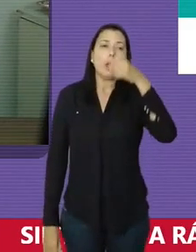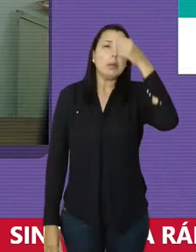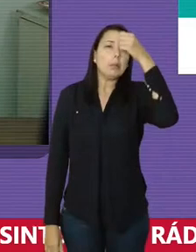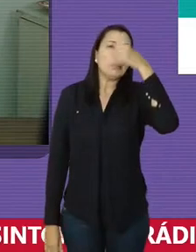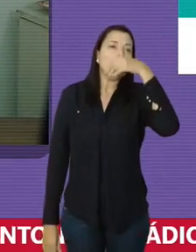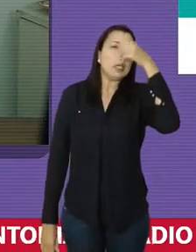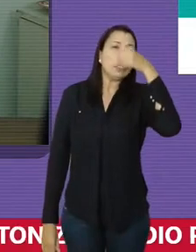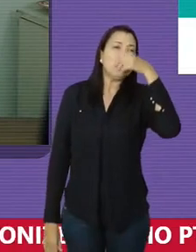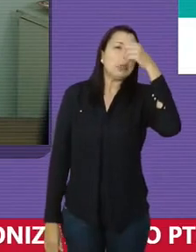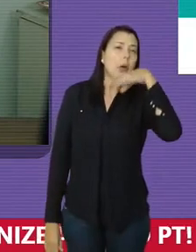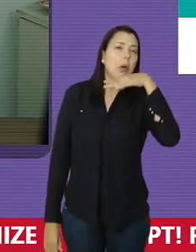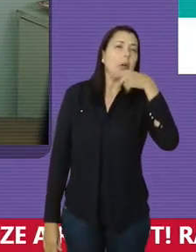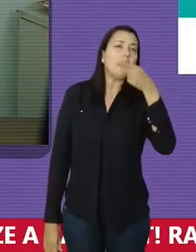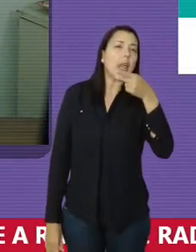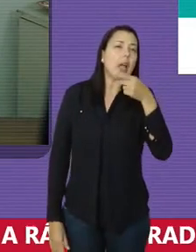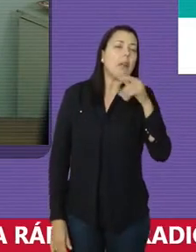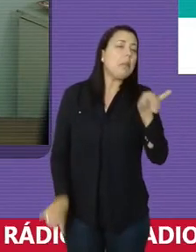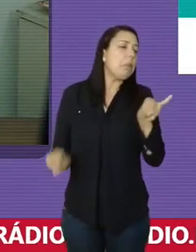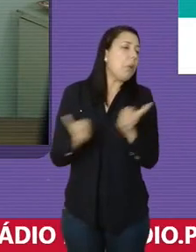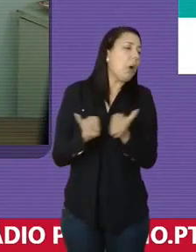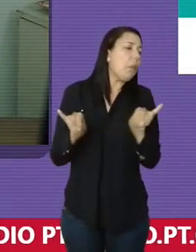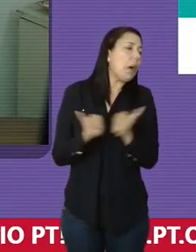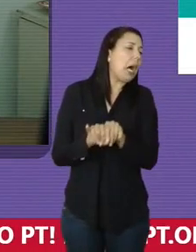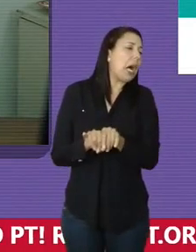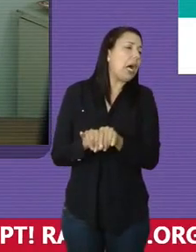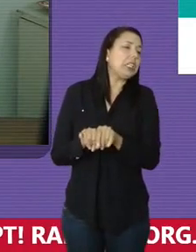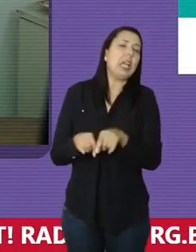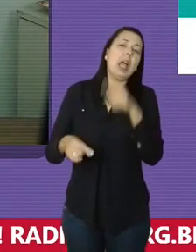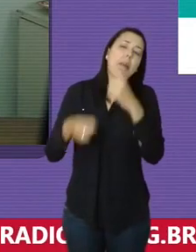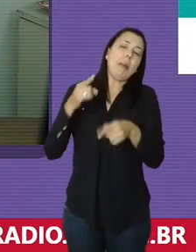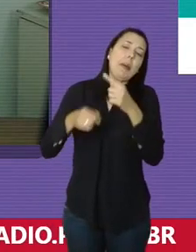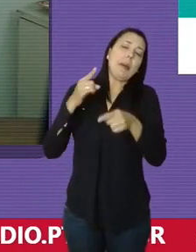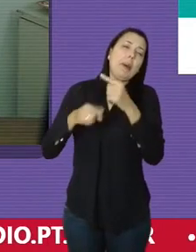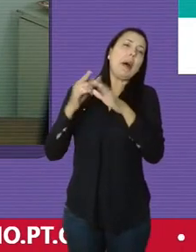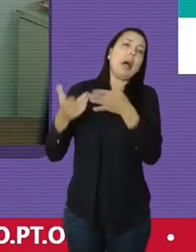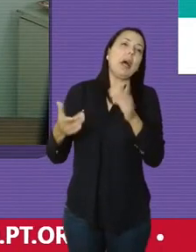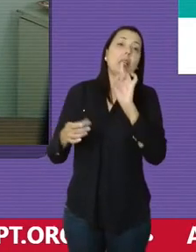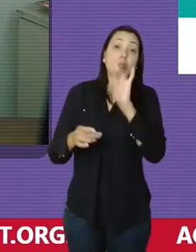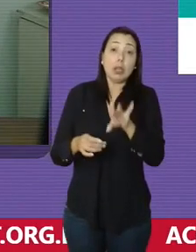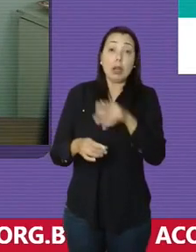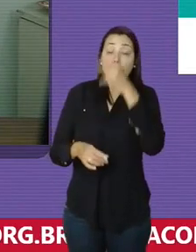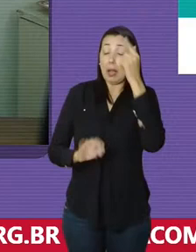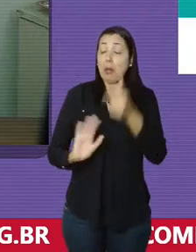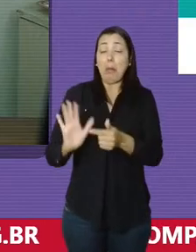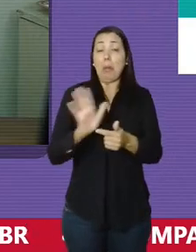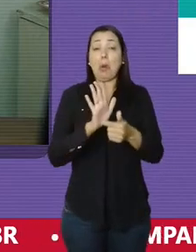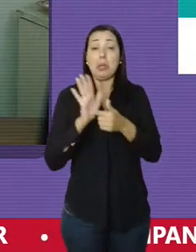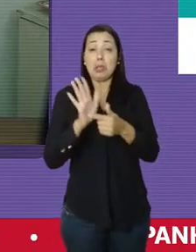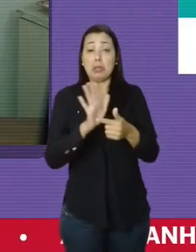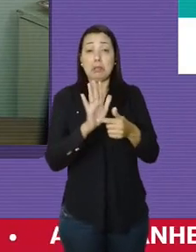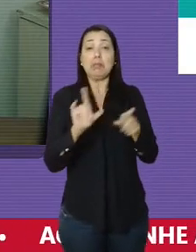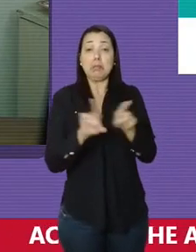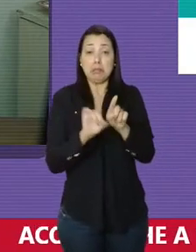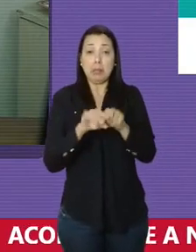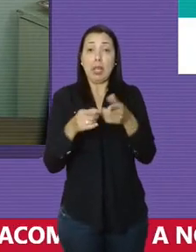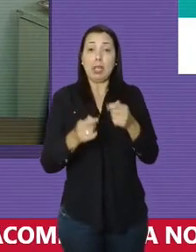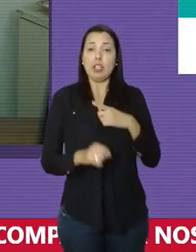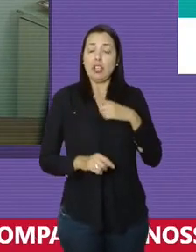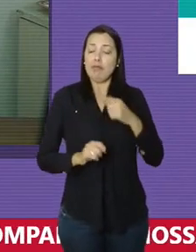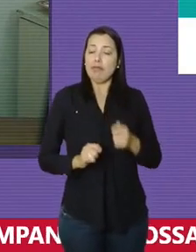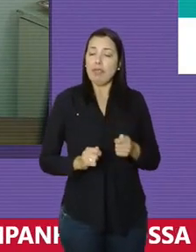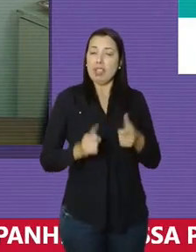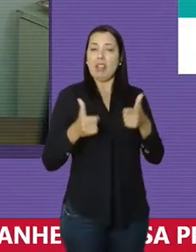do baixo clero que falava besteira, xingava e agredia apenas para se exibir e se locupletava de